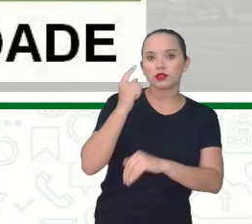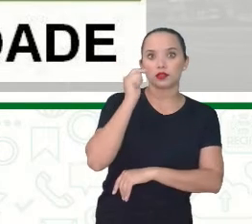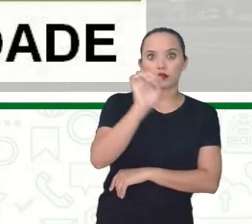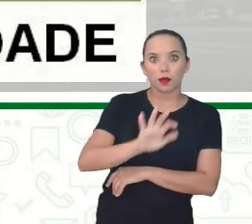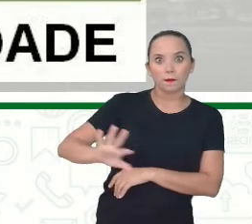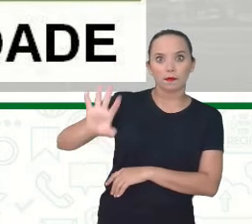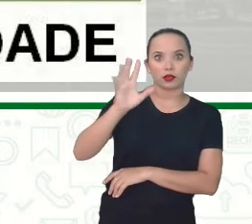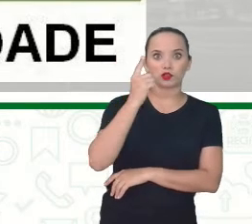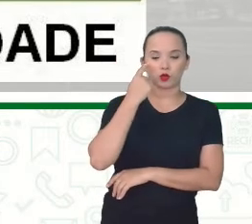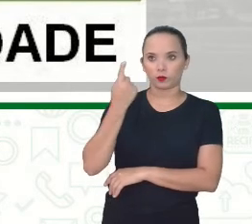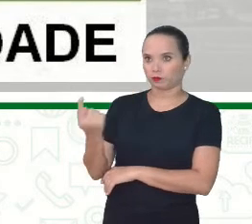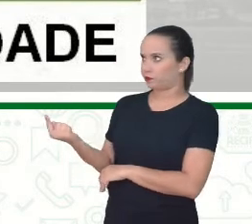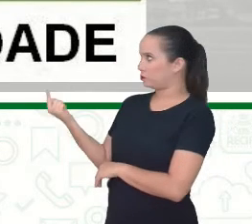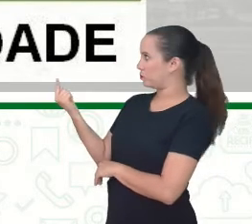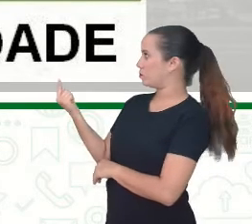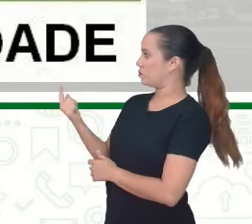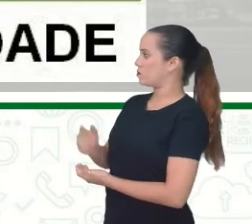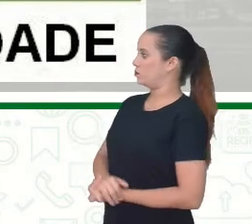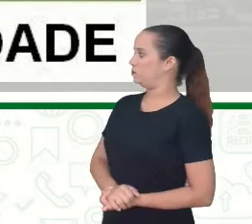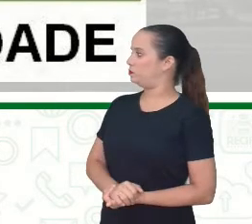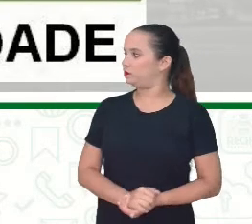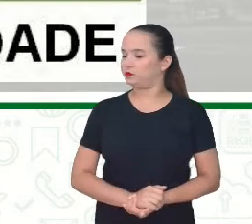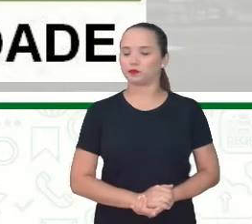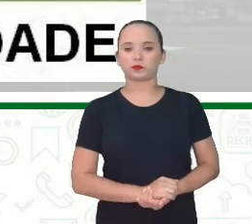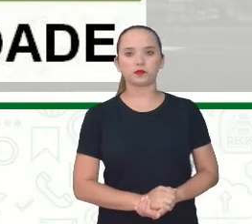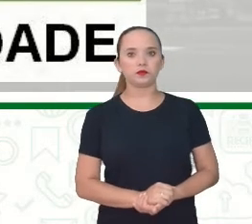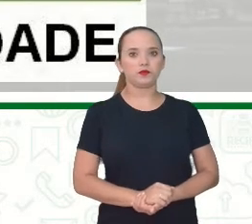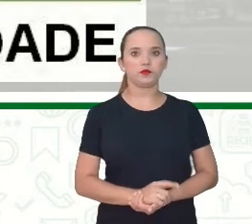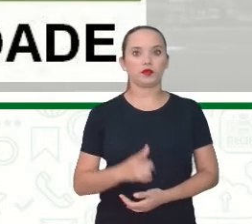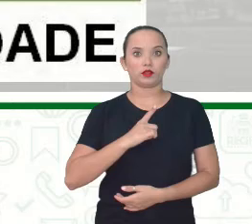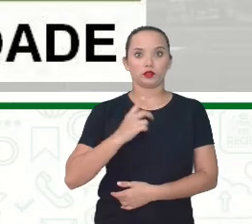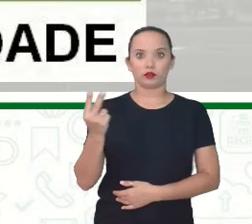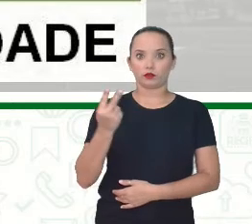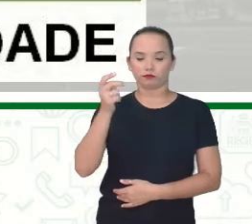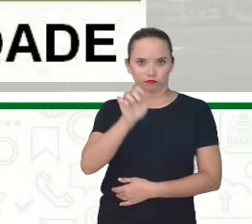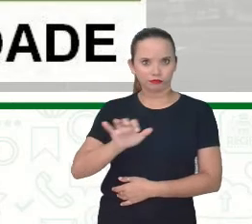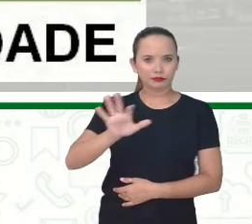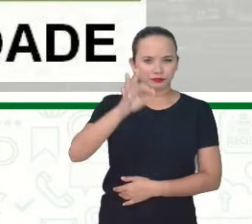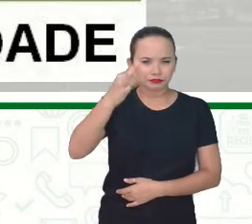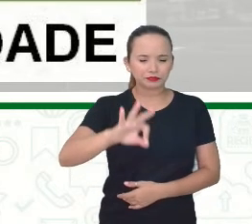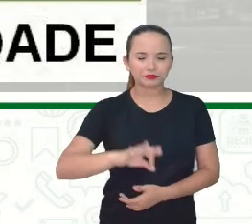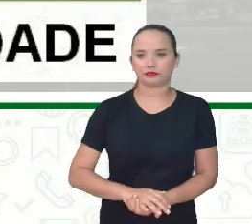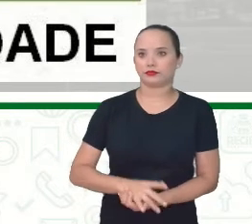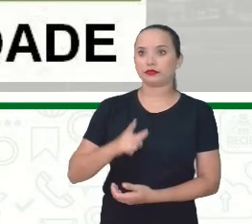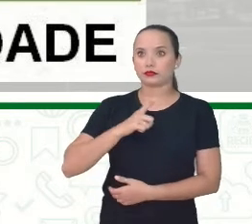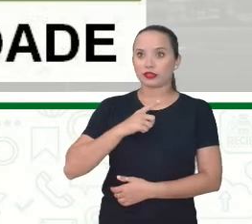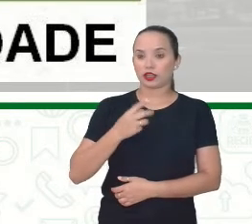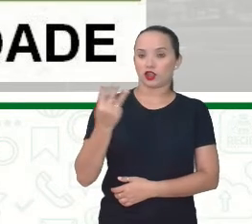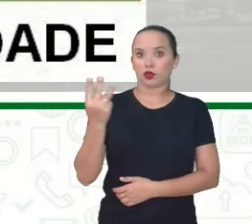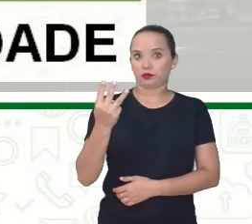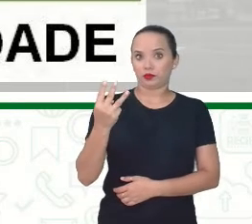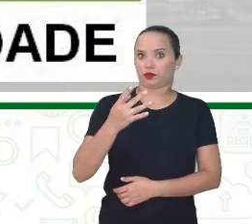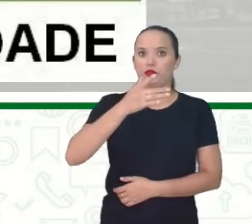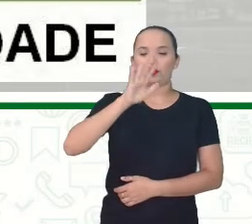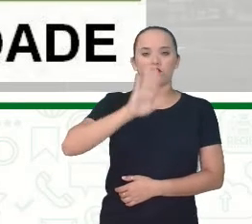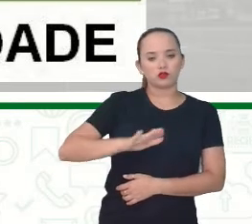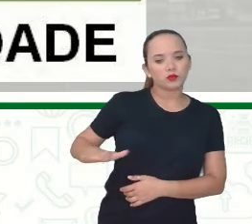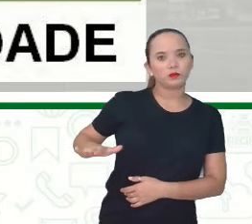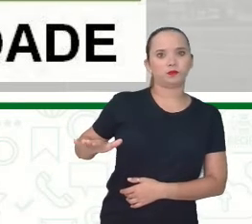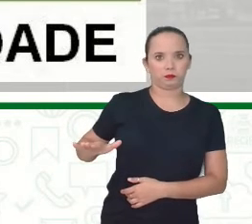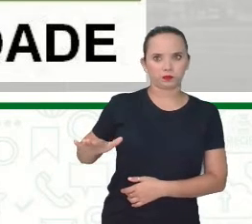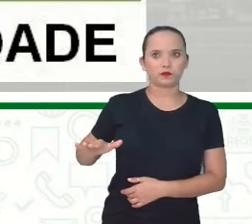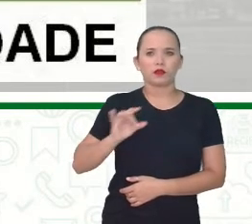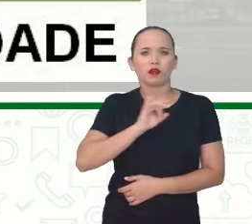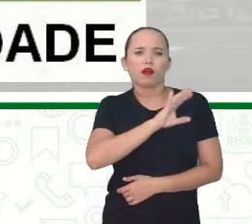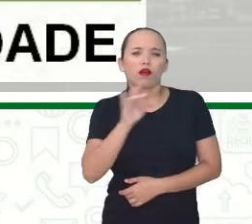bem simbólica. A gente tem aqui duas imagens, nós temos 3 guris, aqui, cada um